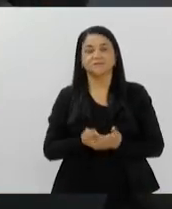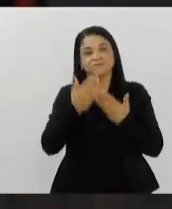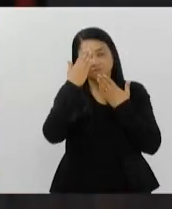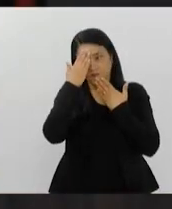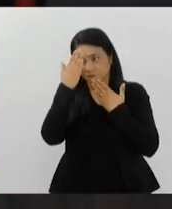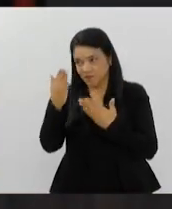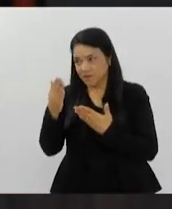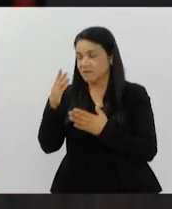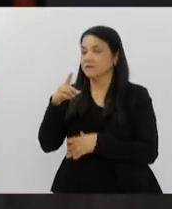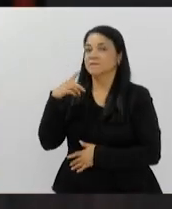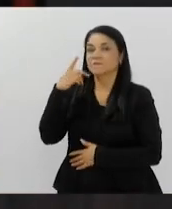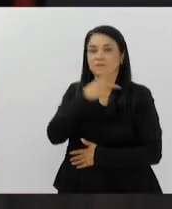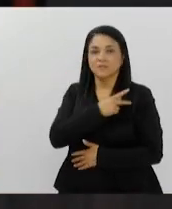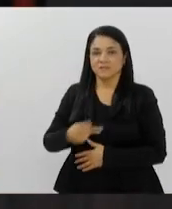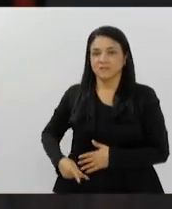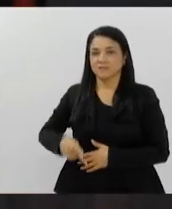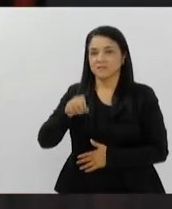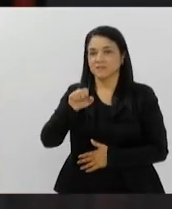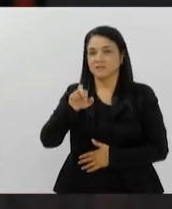Obrigada, presidente Serginho.